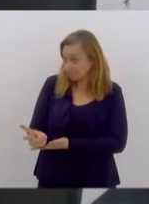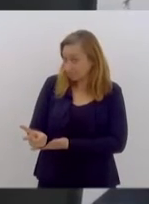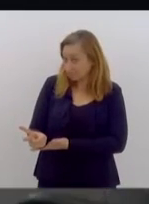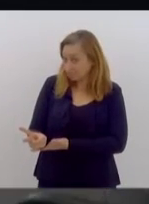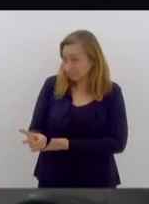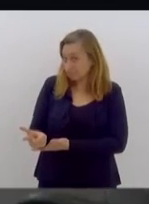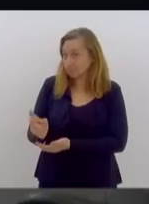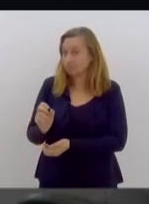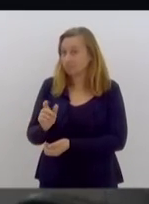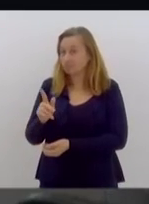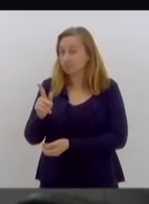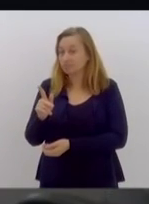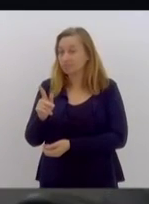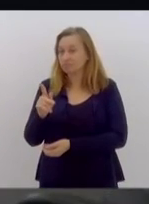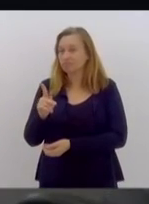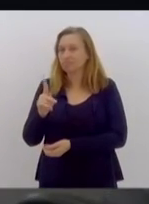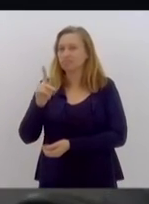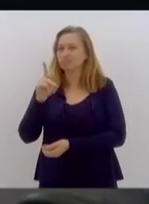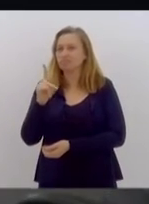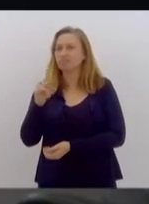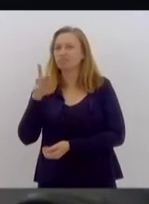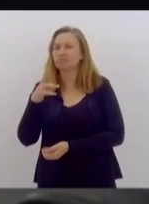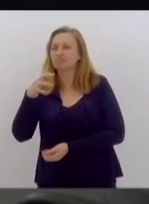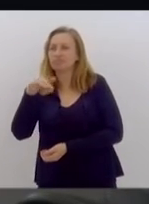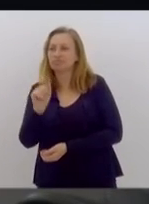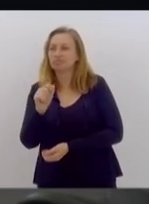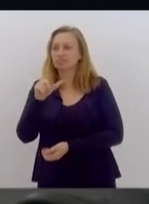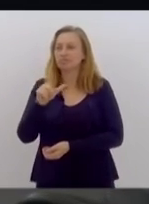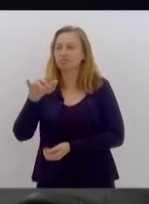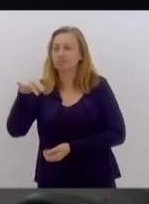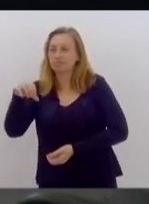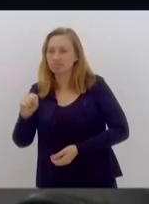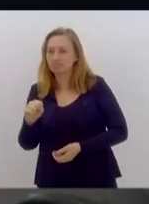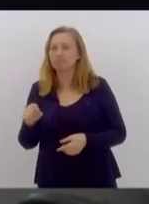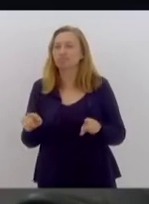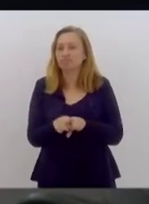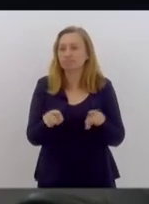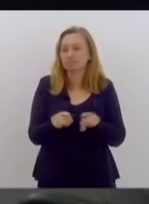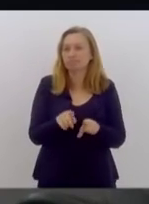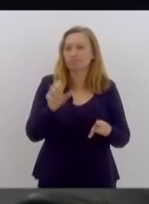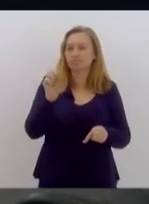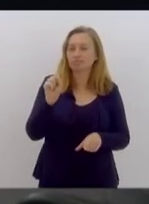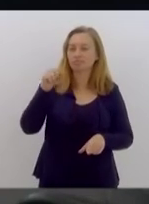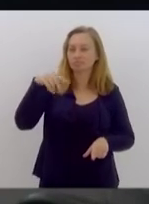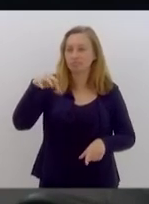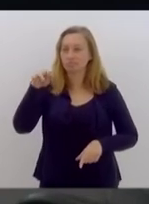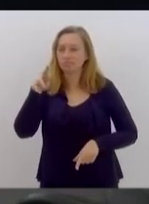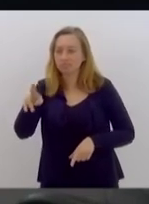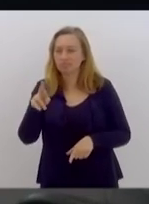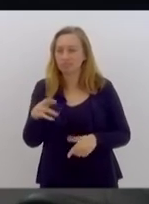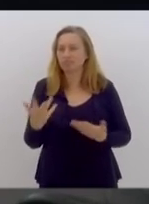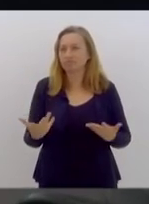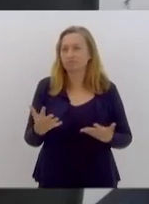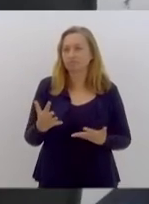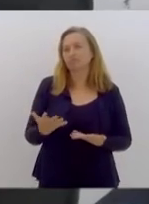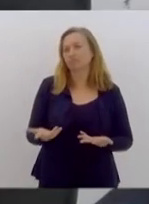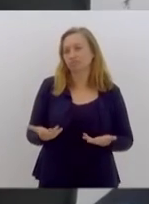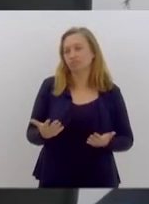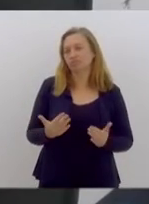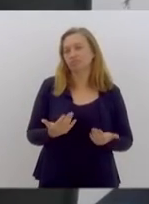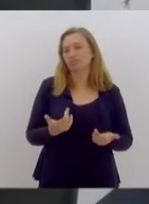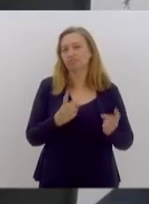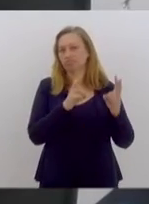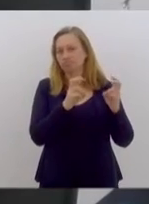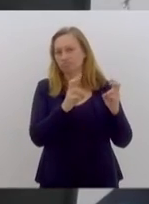parar em parar de Lucas o narcotráfico Continua em Senador Camará também eu vou ter que